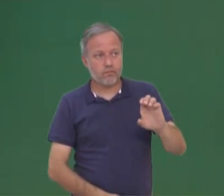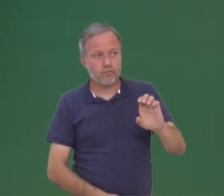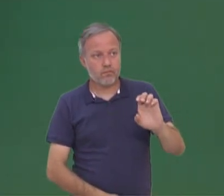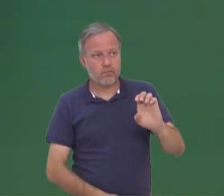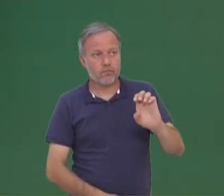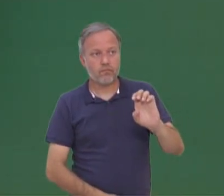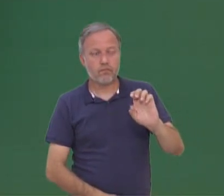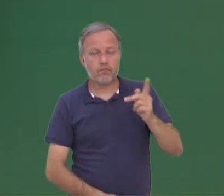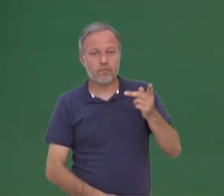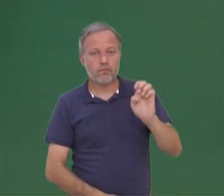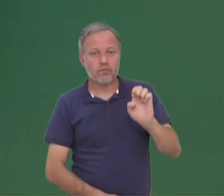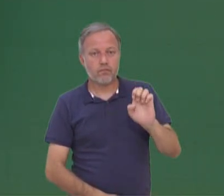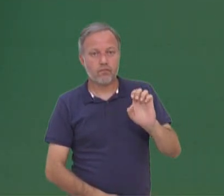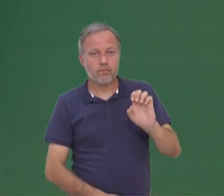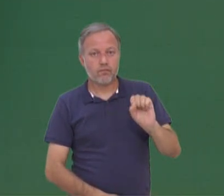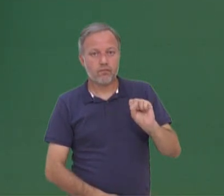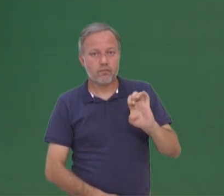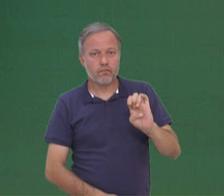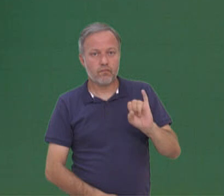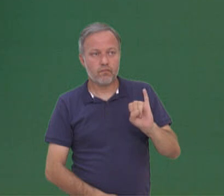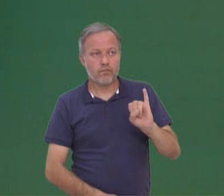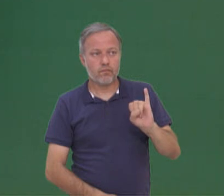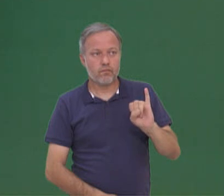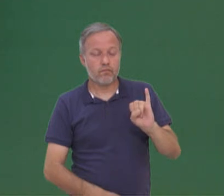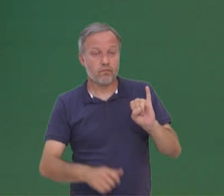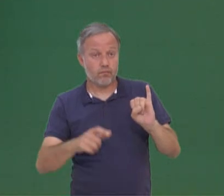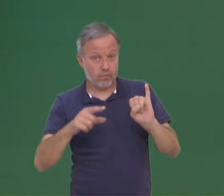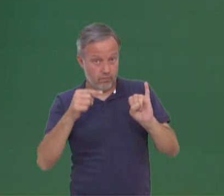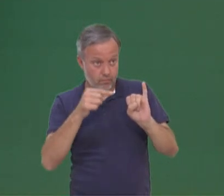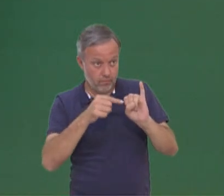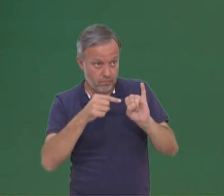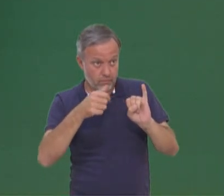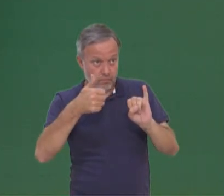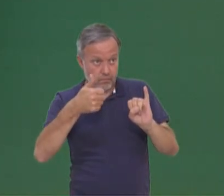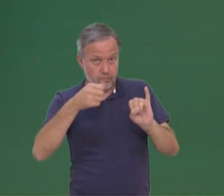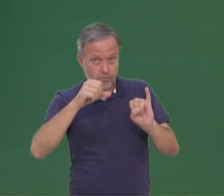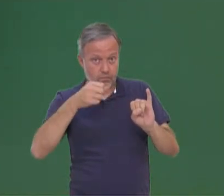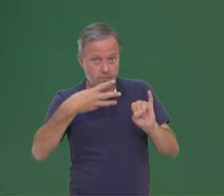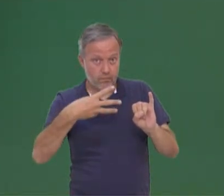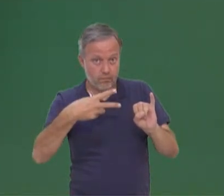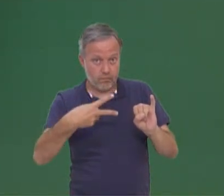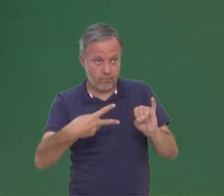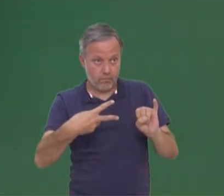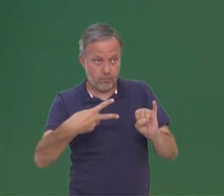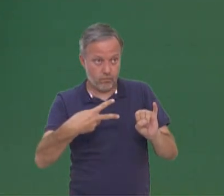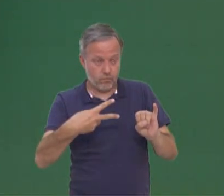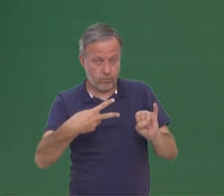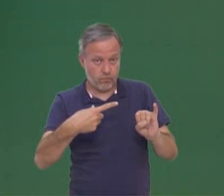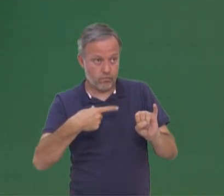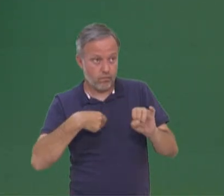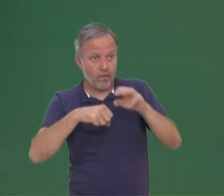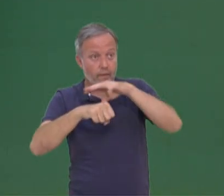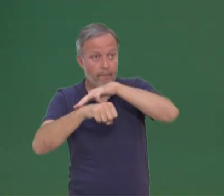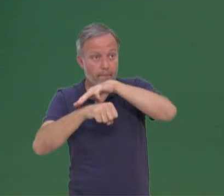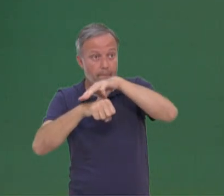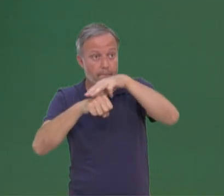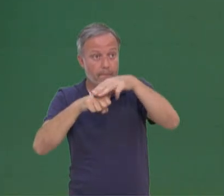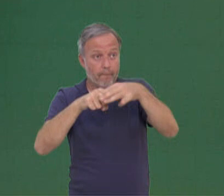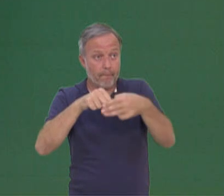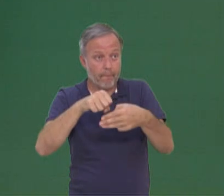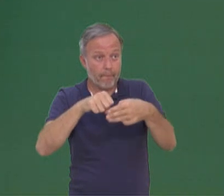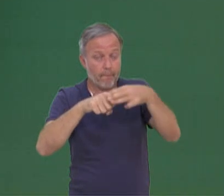Mas enfim, qual que é a melhor teoria de todos os tempos? O que nós vamos conversar agora. Que a membrana ela é feita